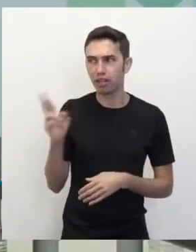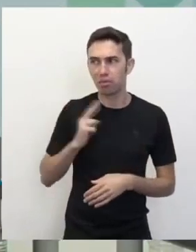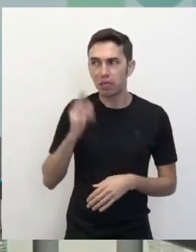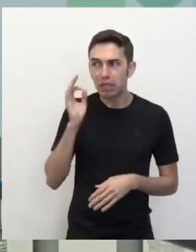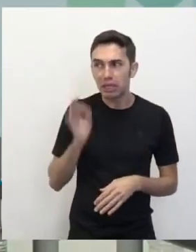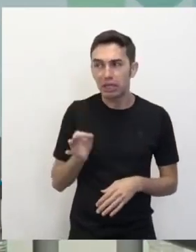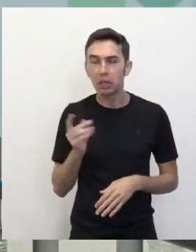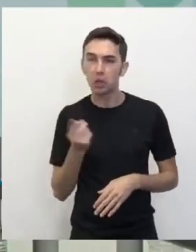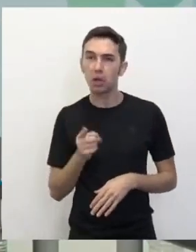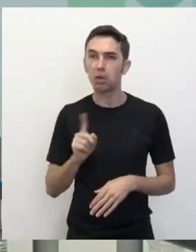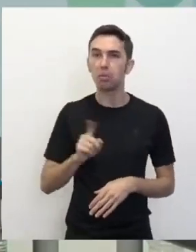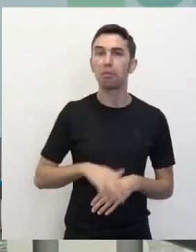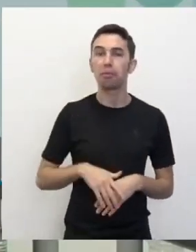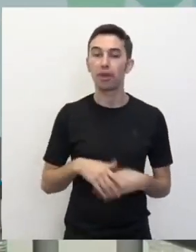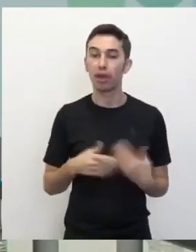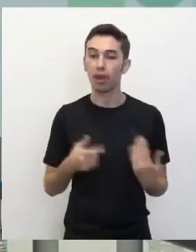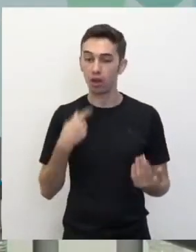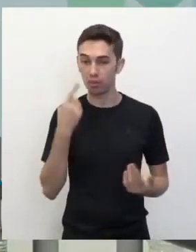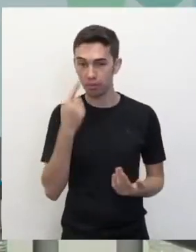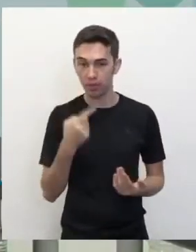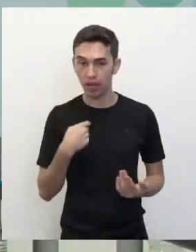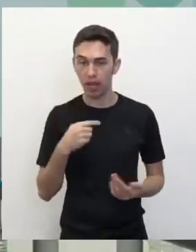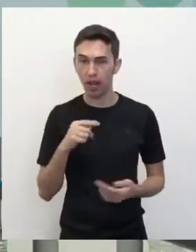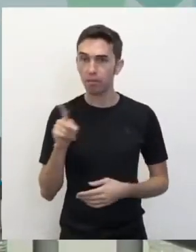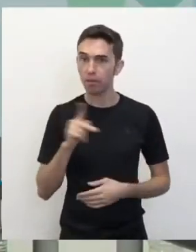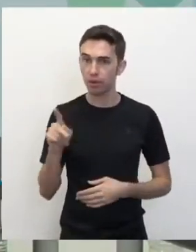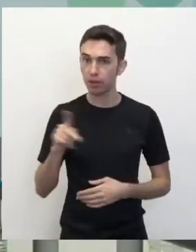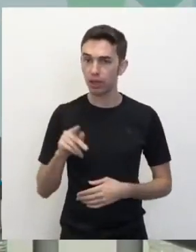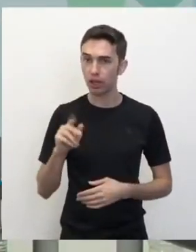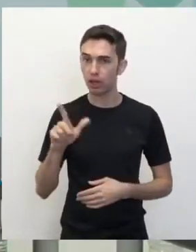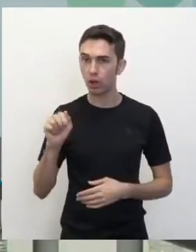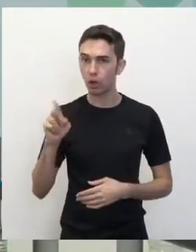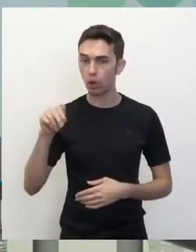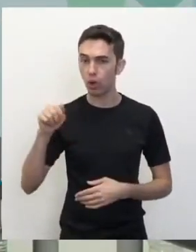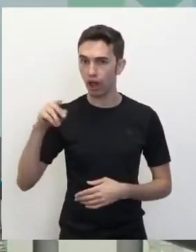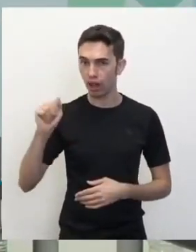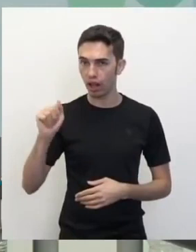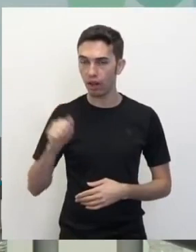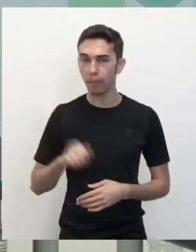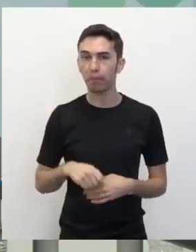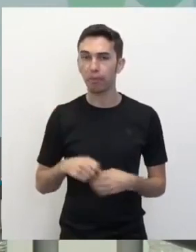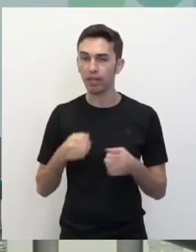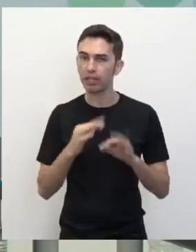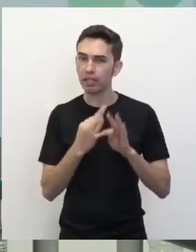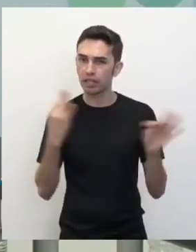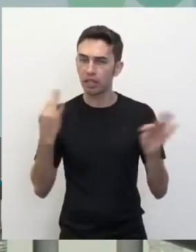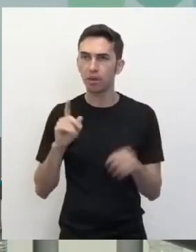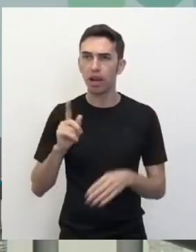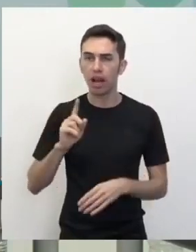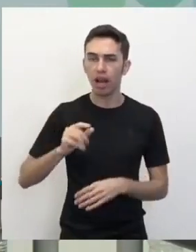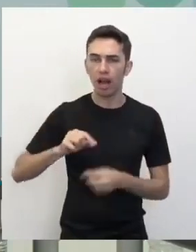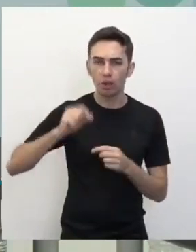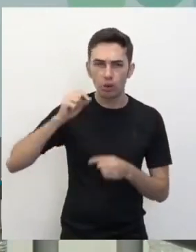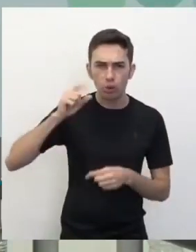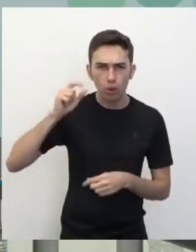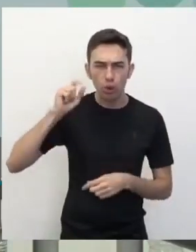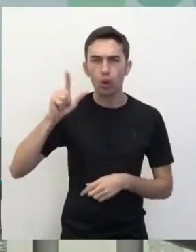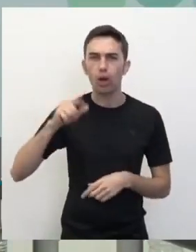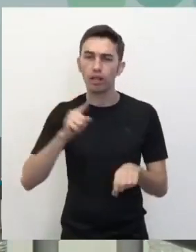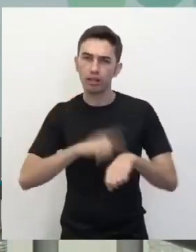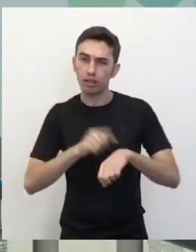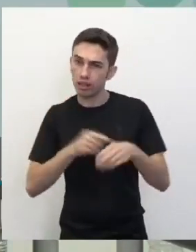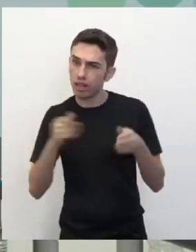eles estão corretos. Então eu encontrei aqui, por exemplo, a professora Luana colocou o seguinte: timbre, altura, tempo. Acredito que